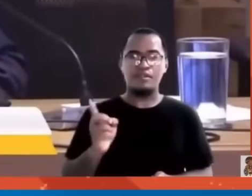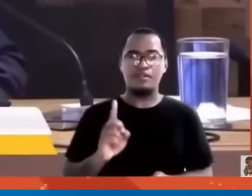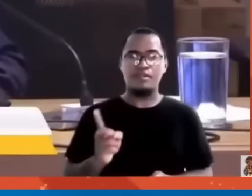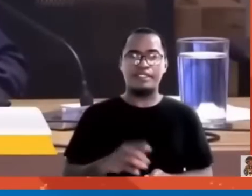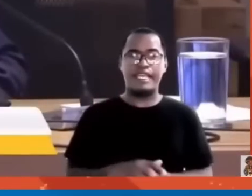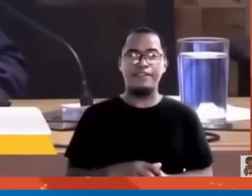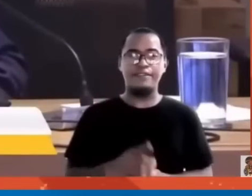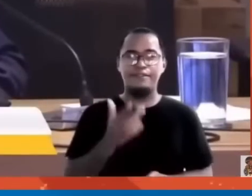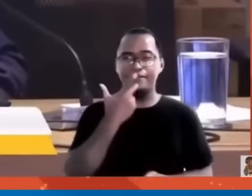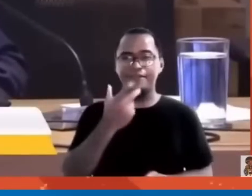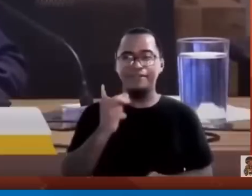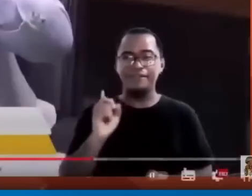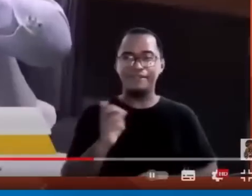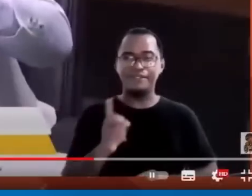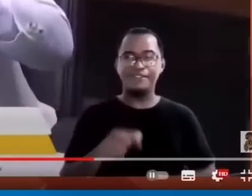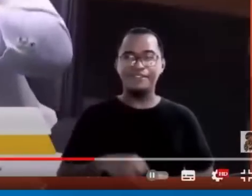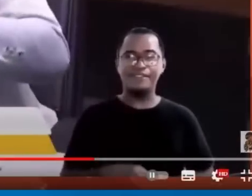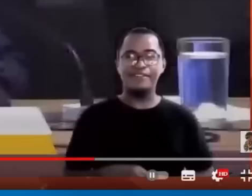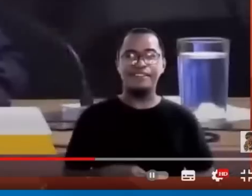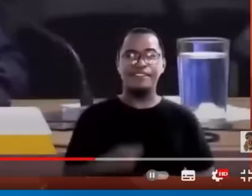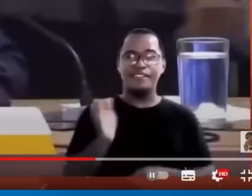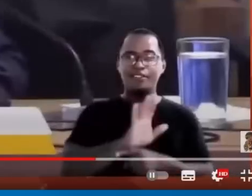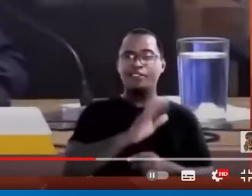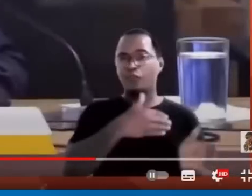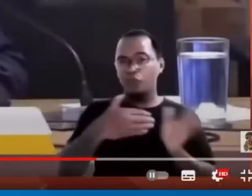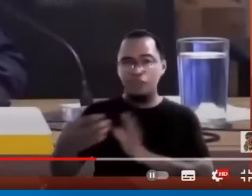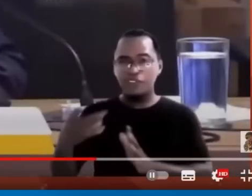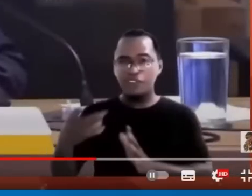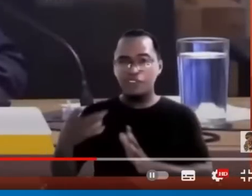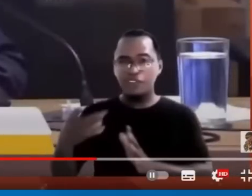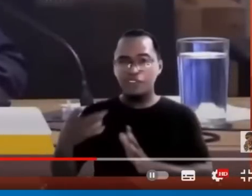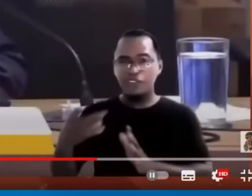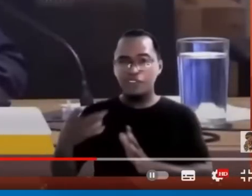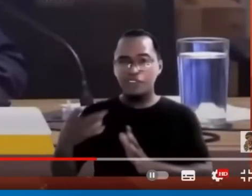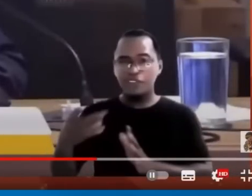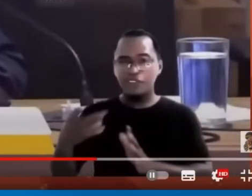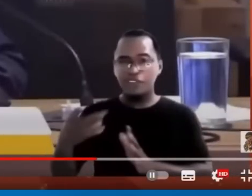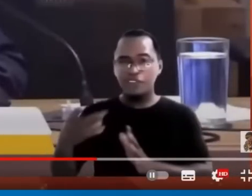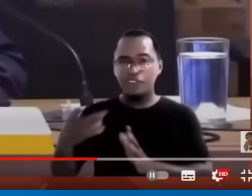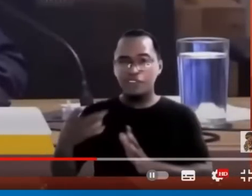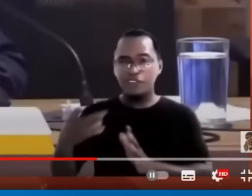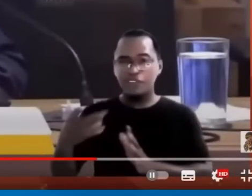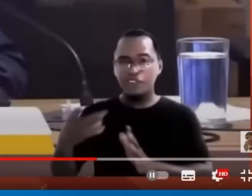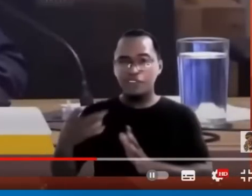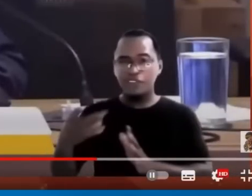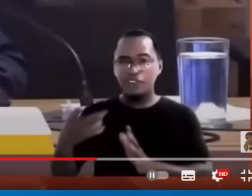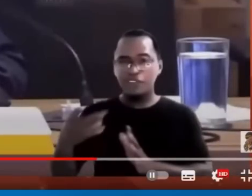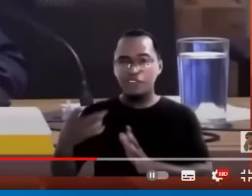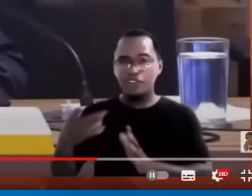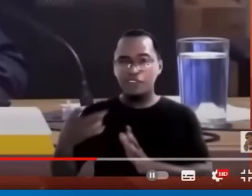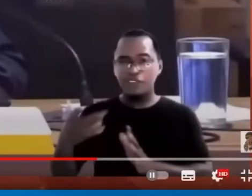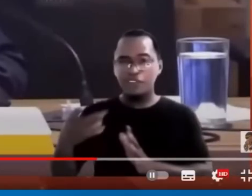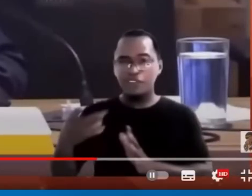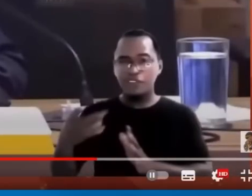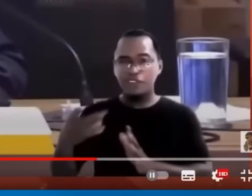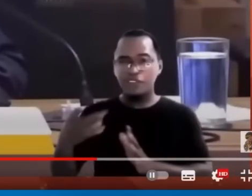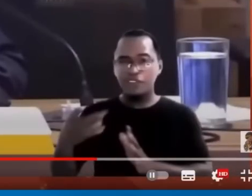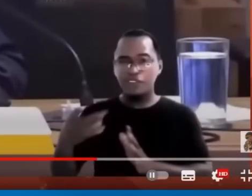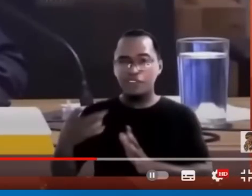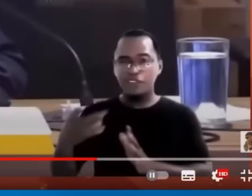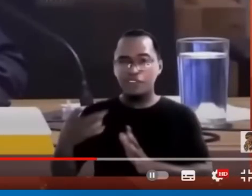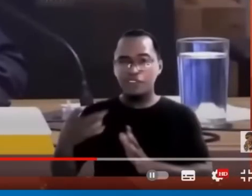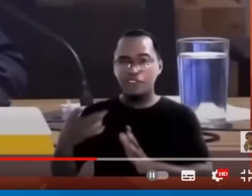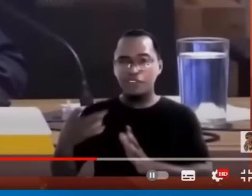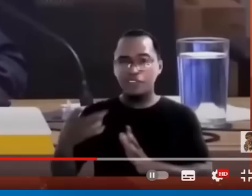Não. Bem, o vídeo não falei aqui. Que eles eram heróis que não iam aceitar. Aí, ó, começou o Alzheimer, ó. O Alzheimer começou